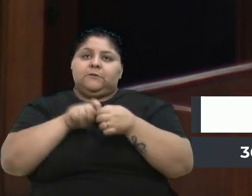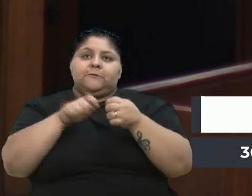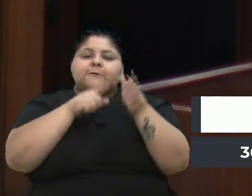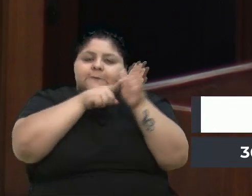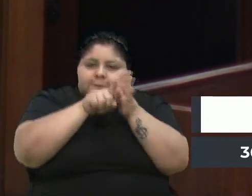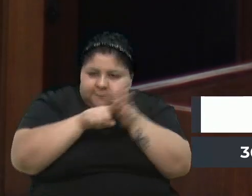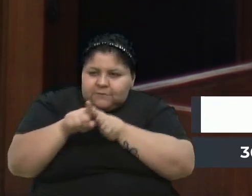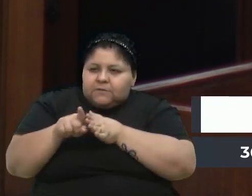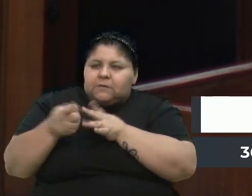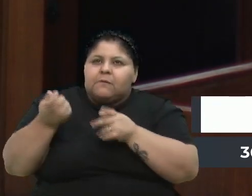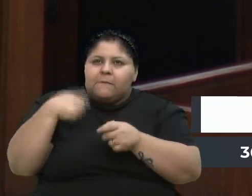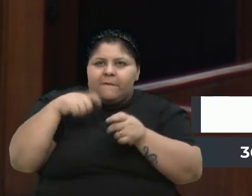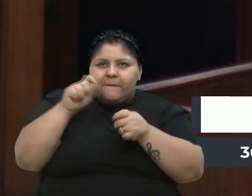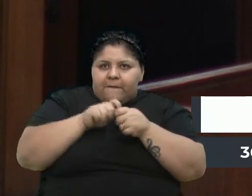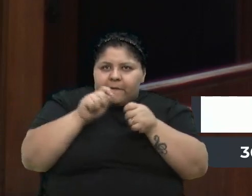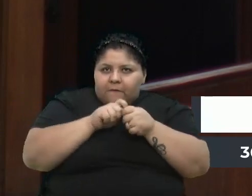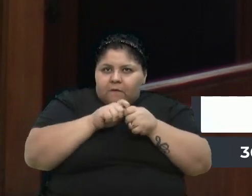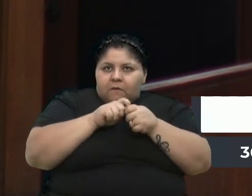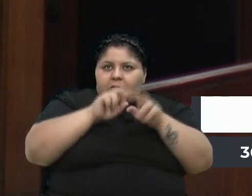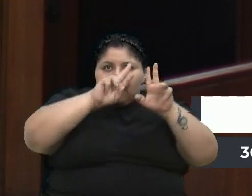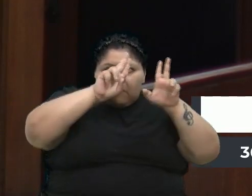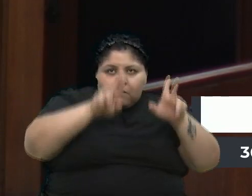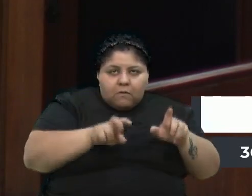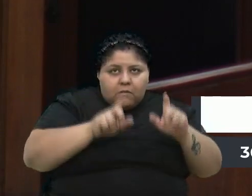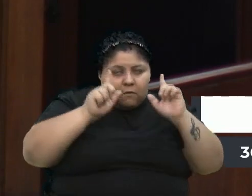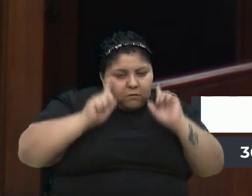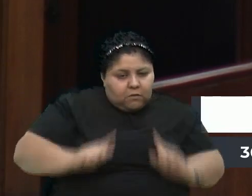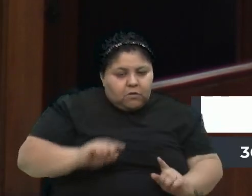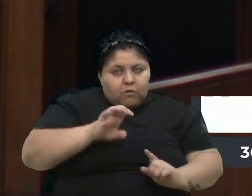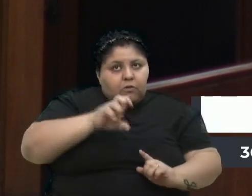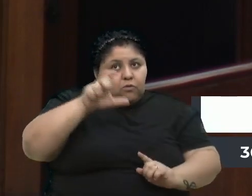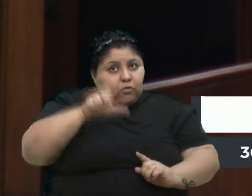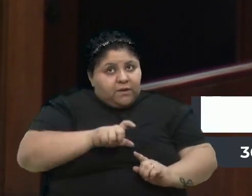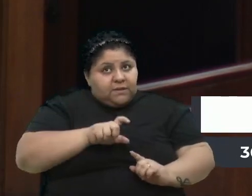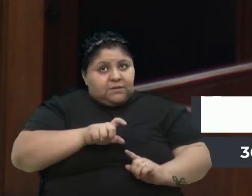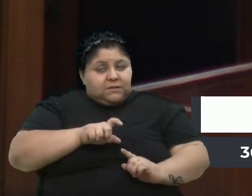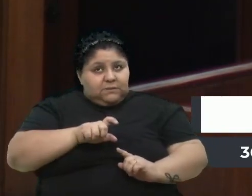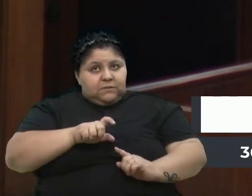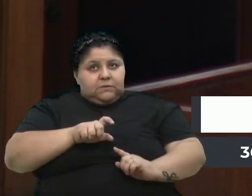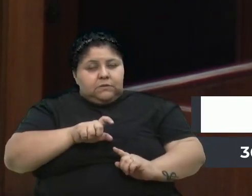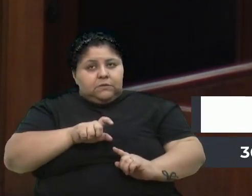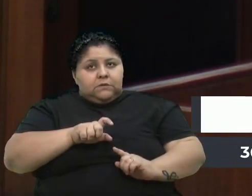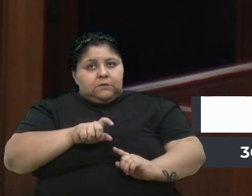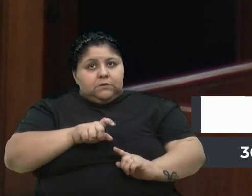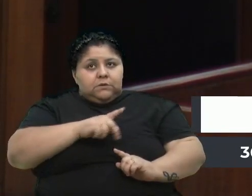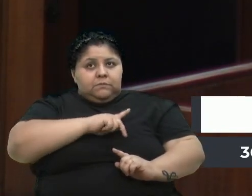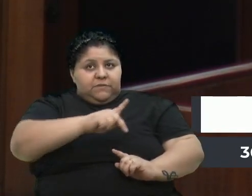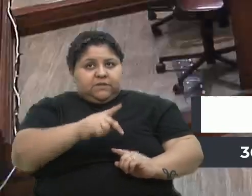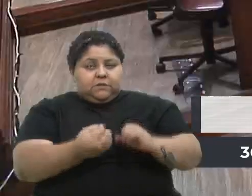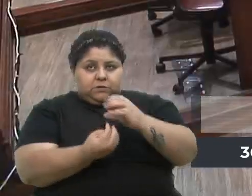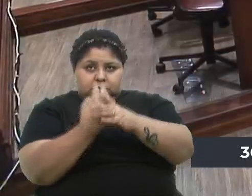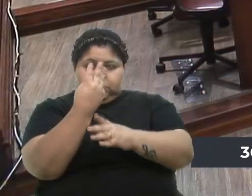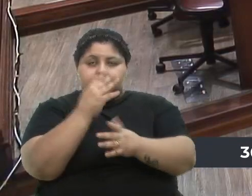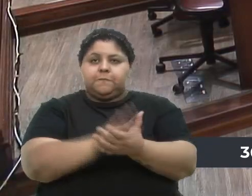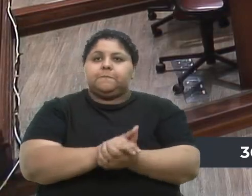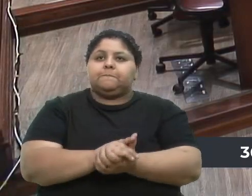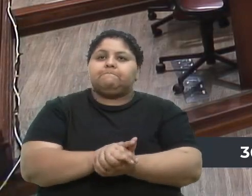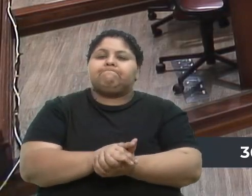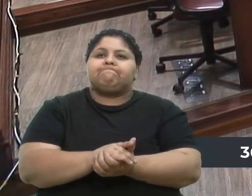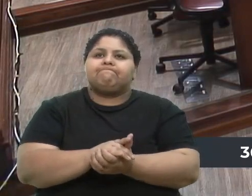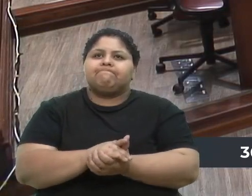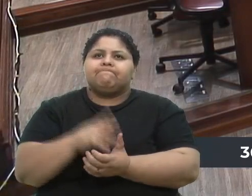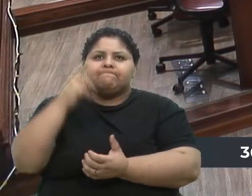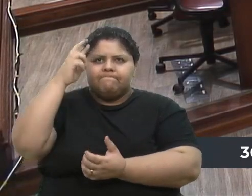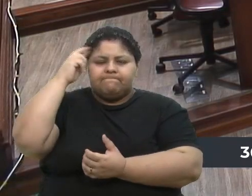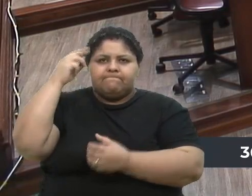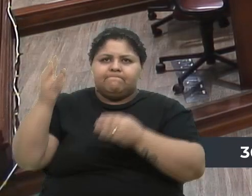que tem que fazer a respeito da gestão do ex-presidente da FUCS, José Quadros dos Santos. Seu parte, vereador Rafael. Vereador Alberto Meneguzzi, eu quero